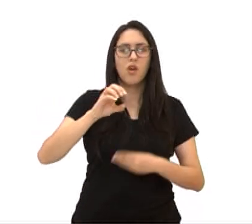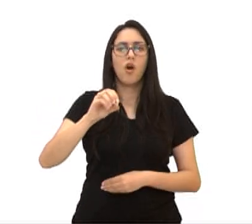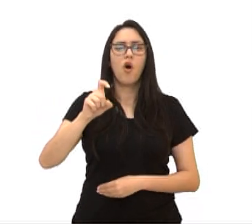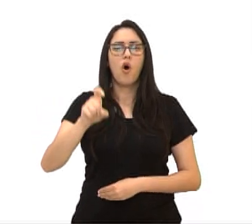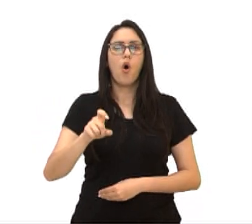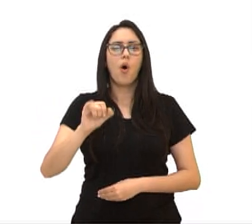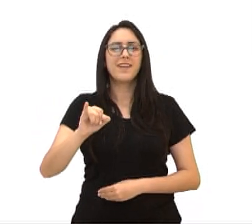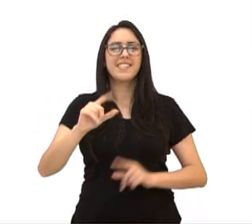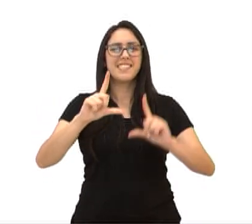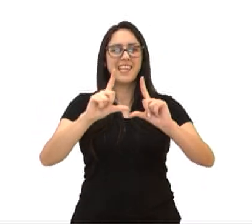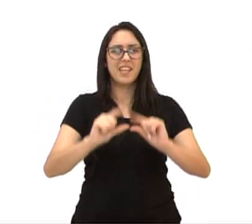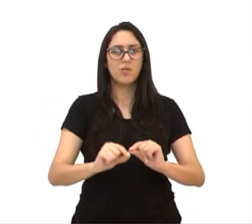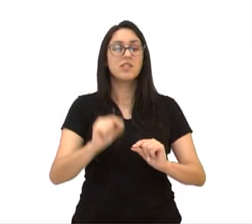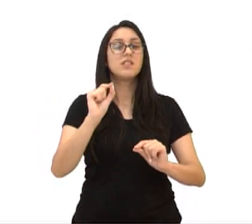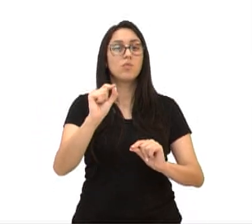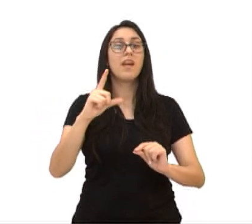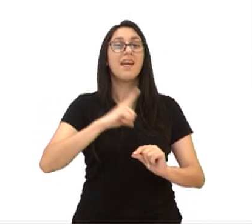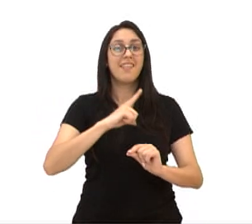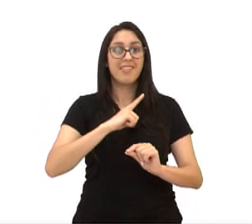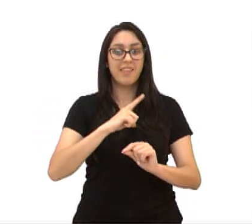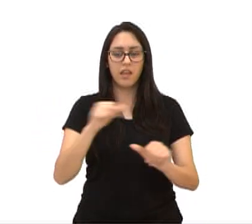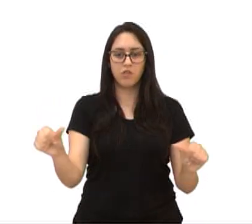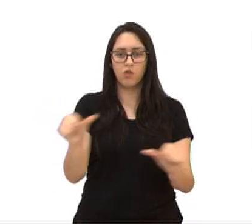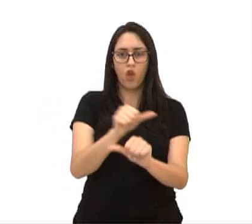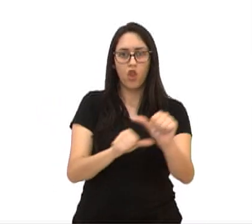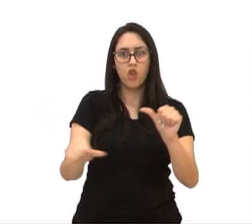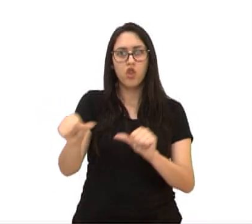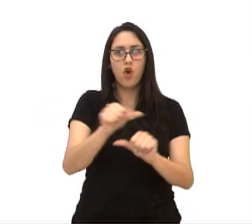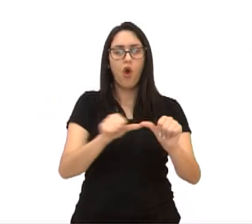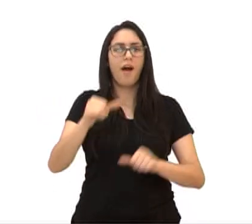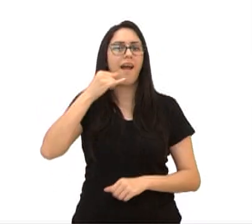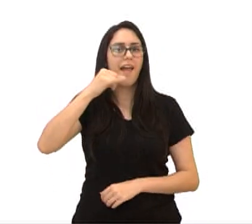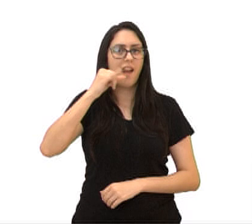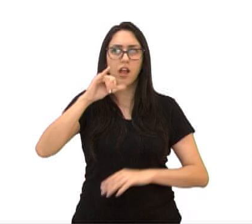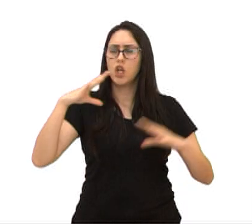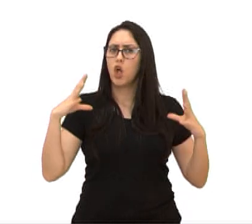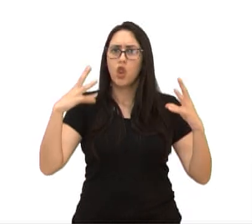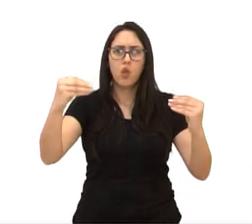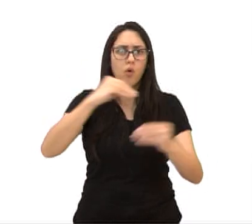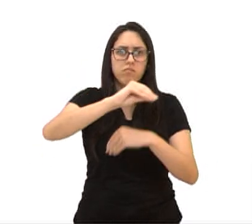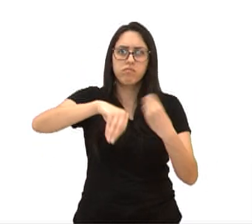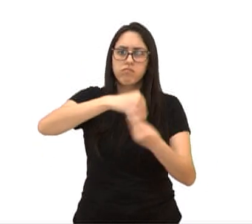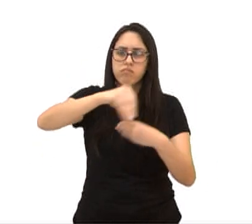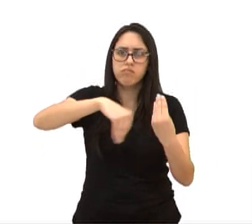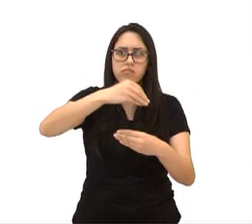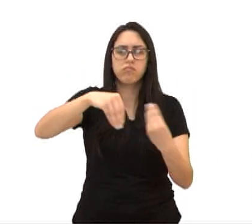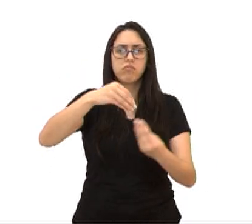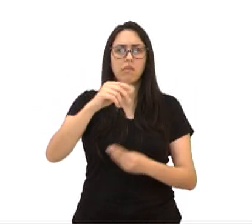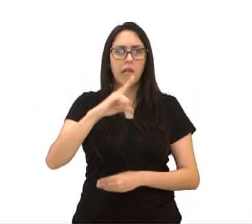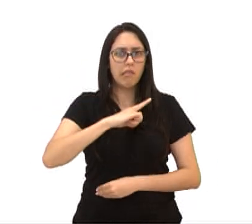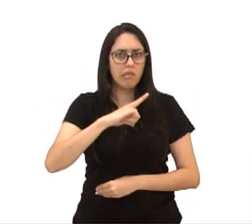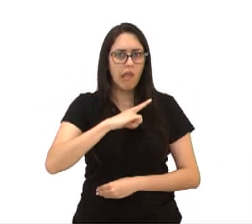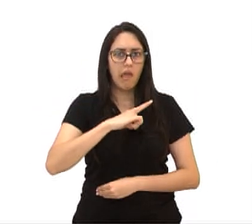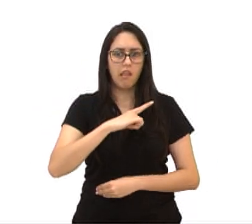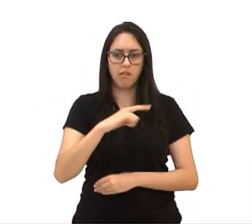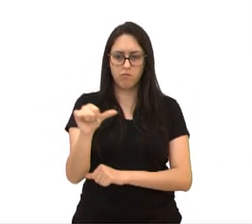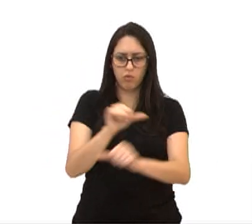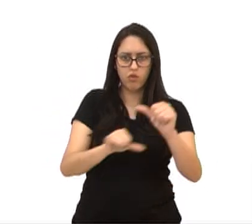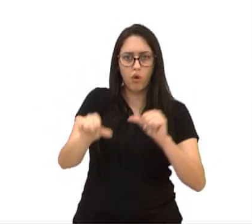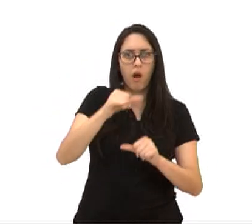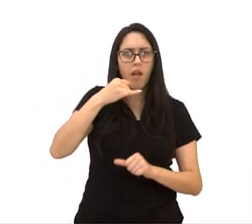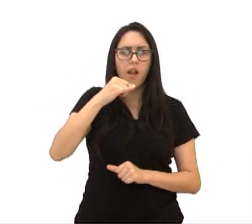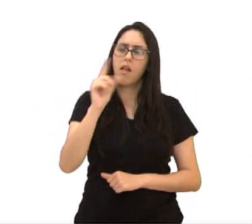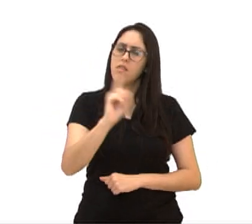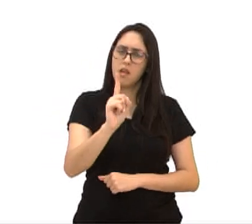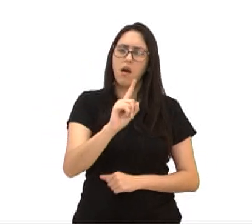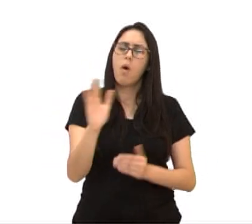são aquelas reações onde há troca de elétrons. Nem todas as reações acontecem com esse processo de troca de elétrons, mas